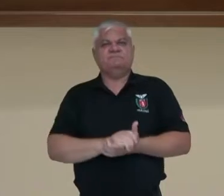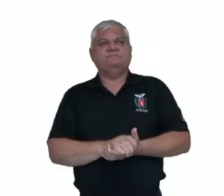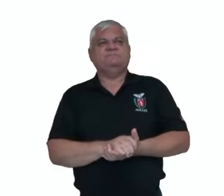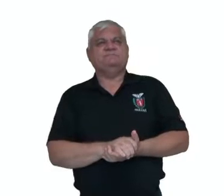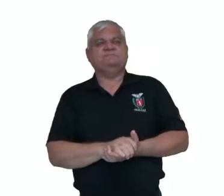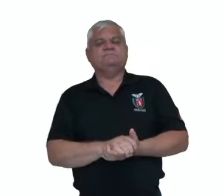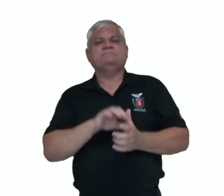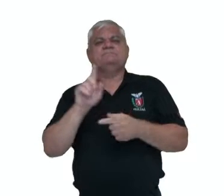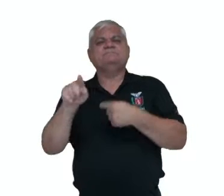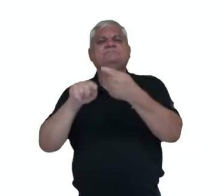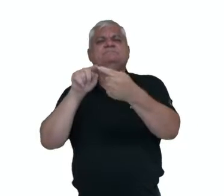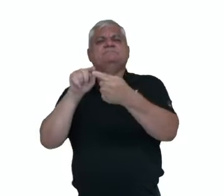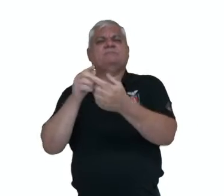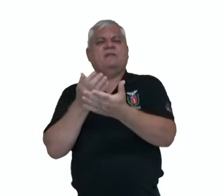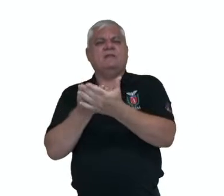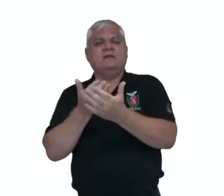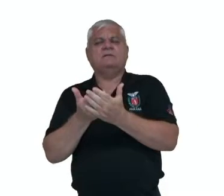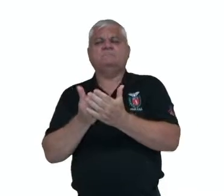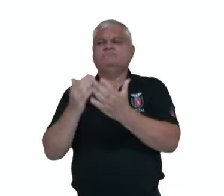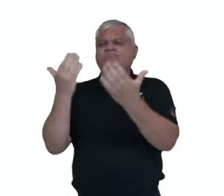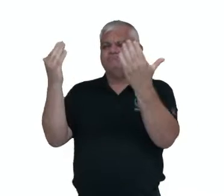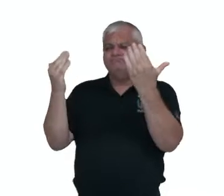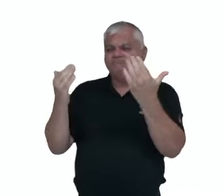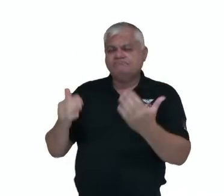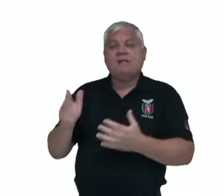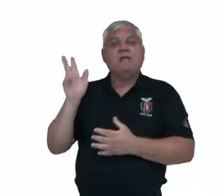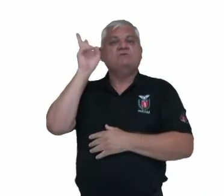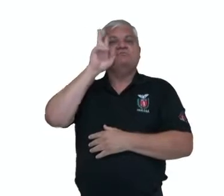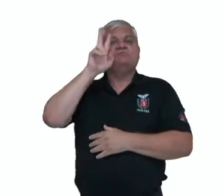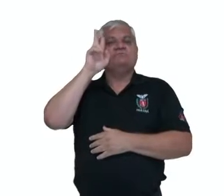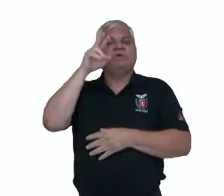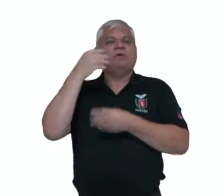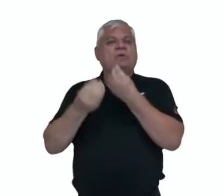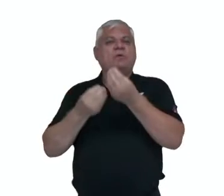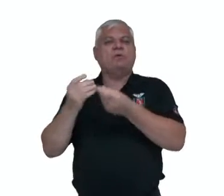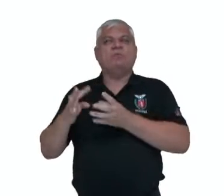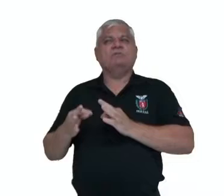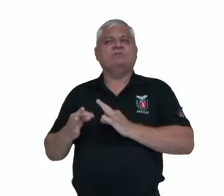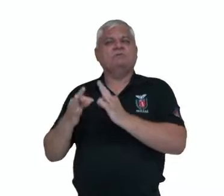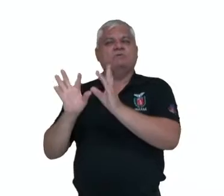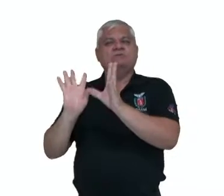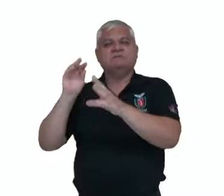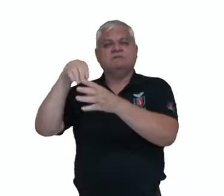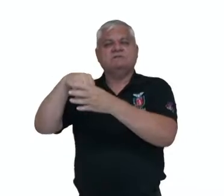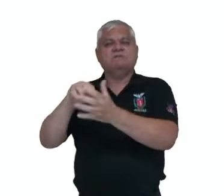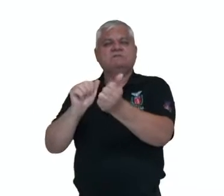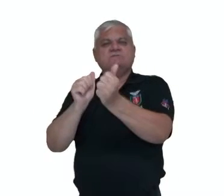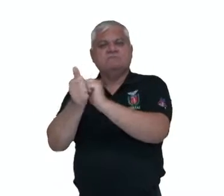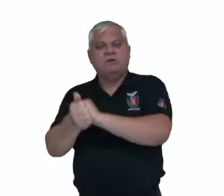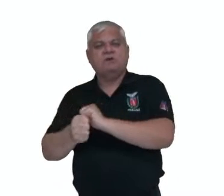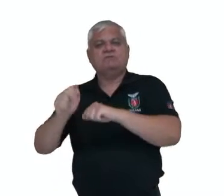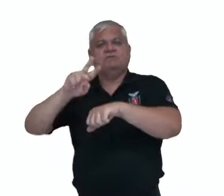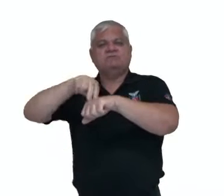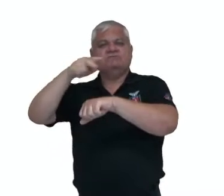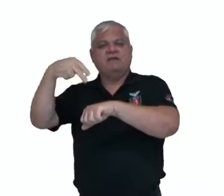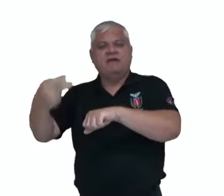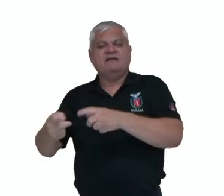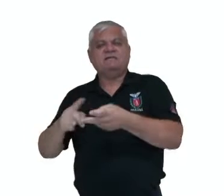O objetivo da aula é analisar as transformações históricas, tecnológicas dos esportes, ginásticas,